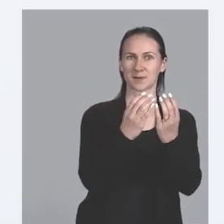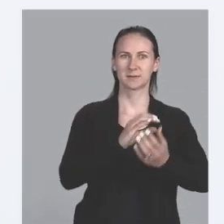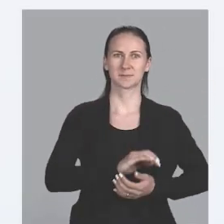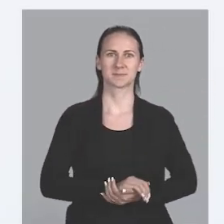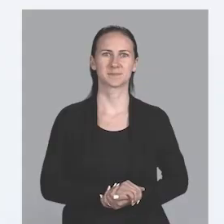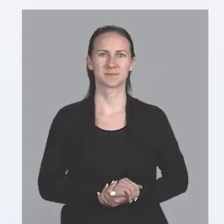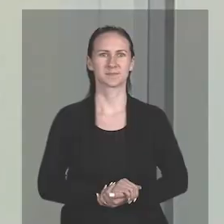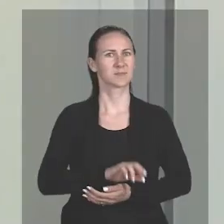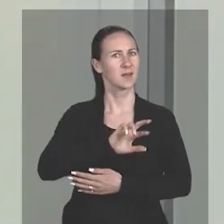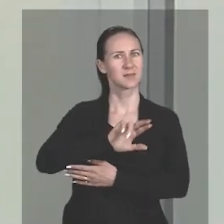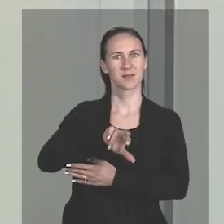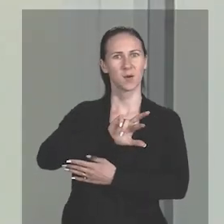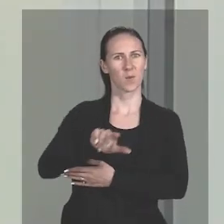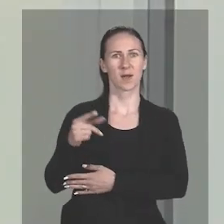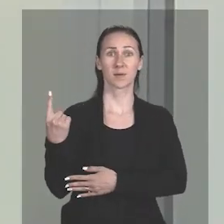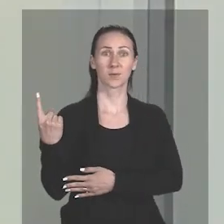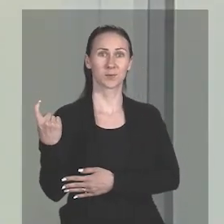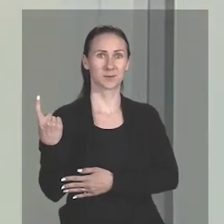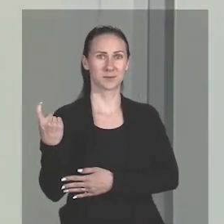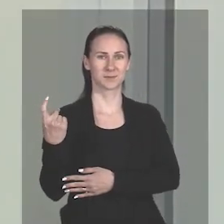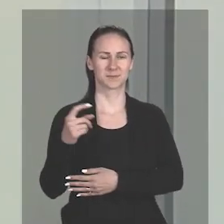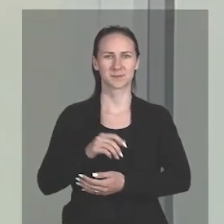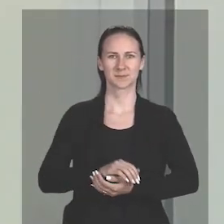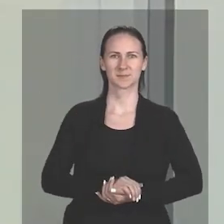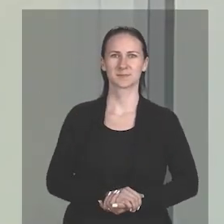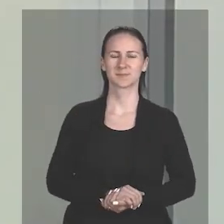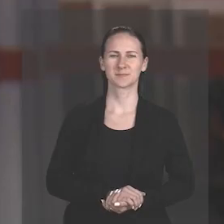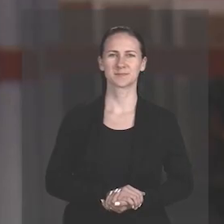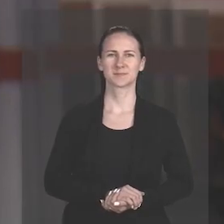comunidade não é algo singular.